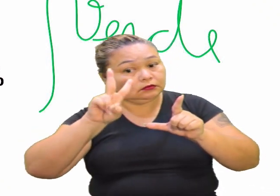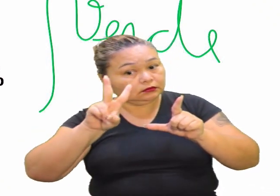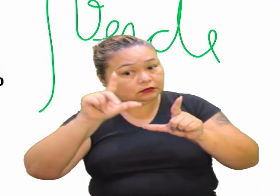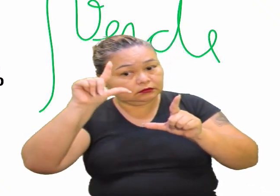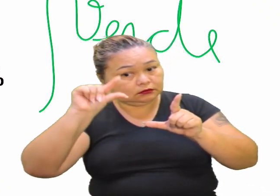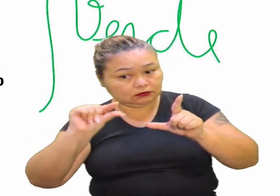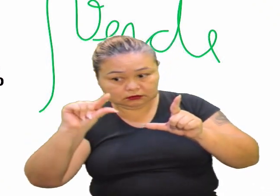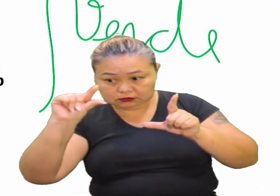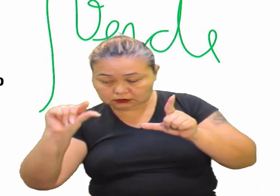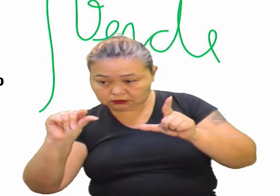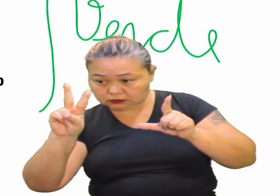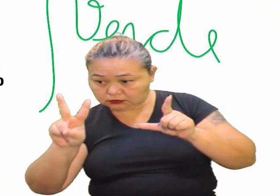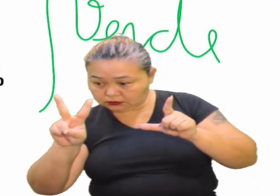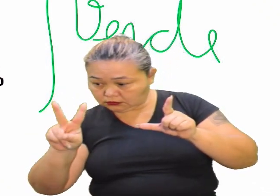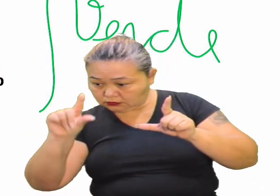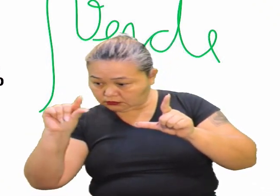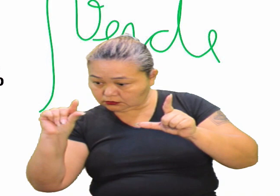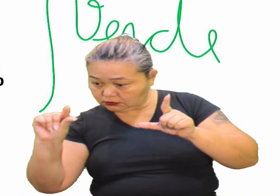minúsculo.